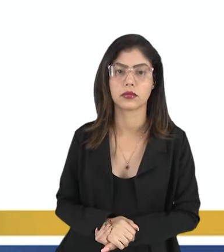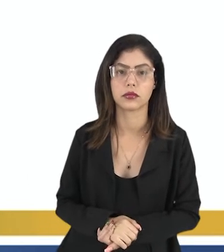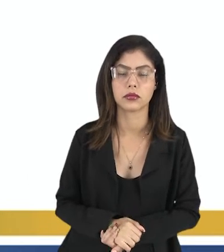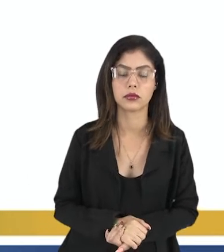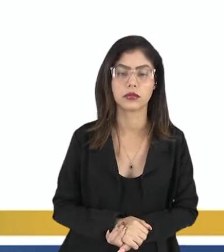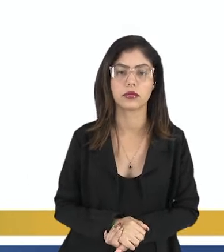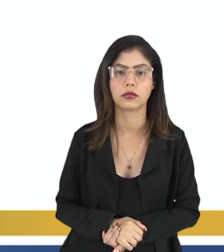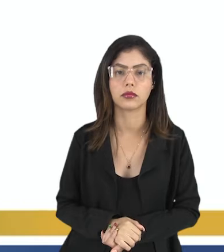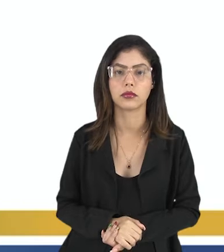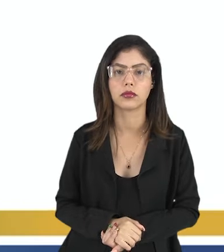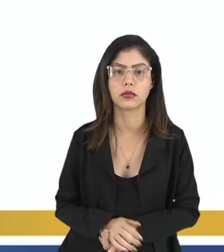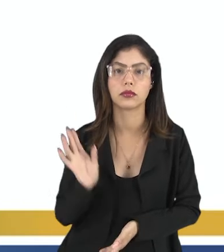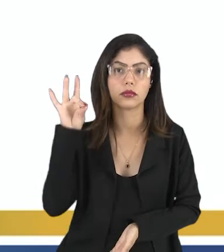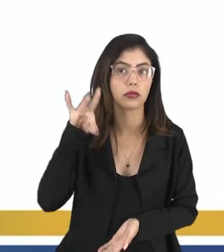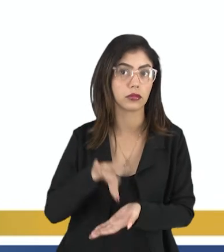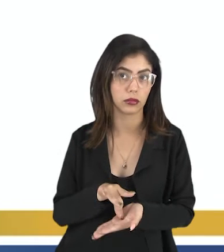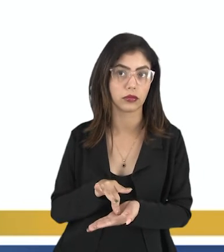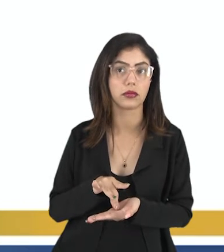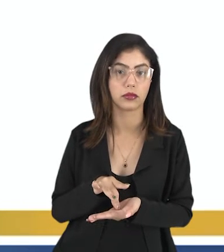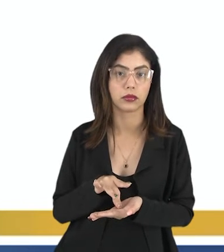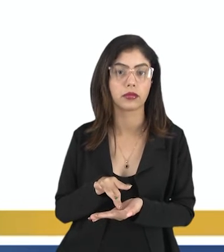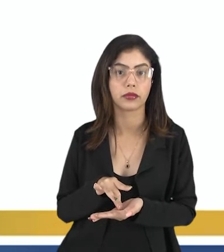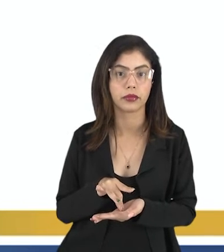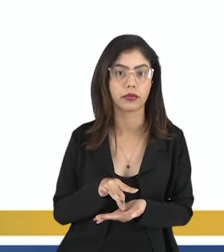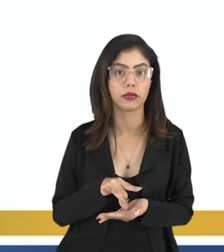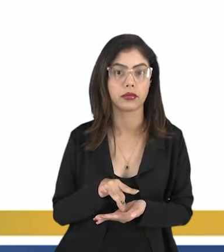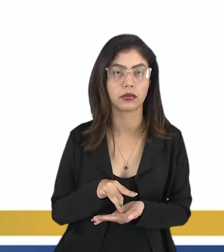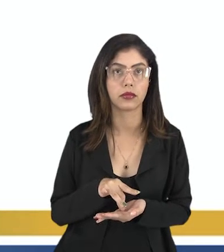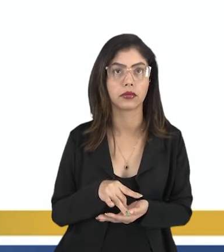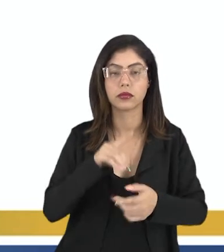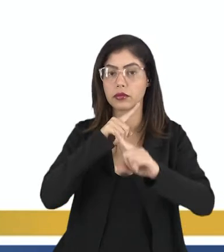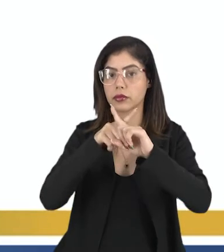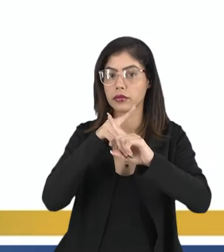vai ter, na verdade, que